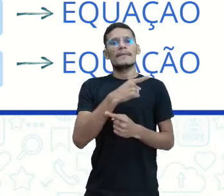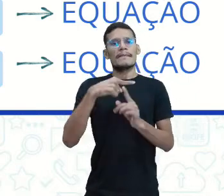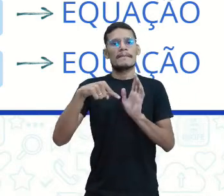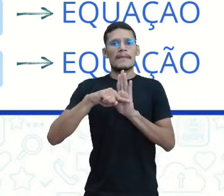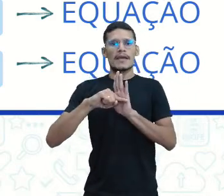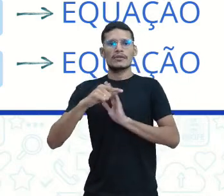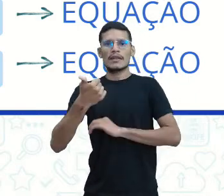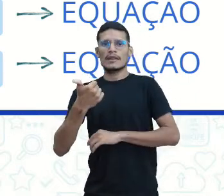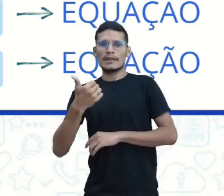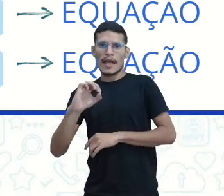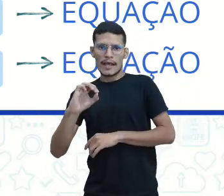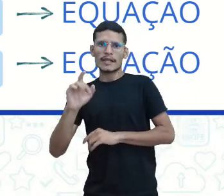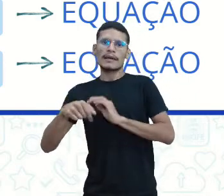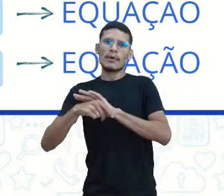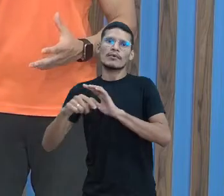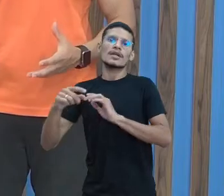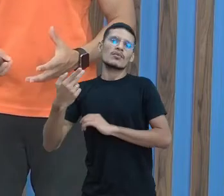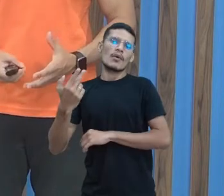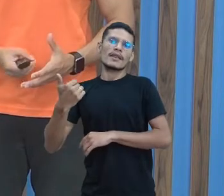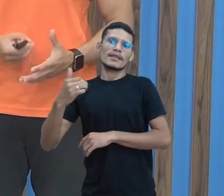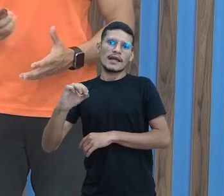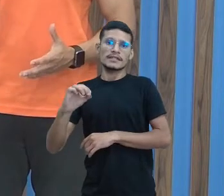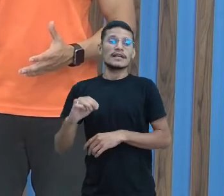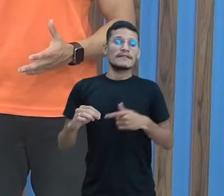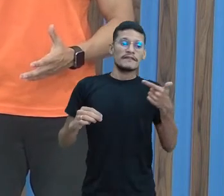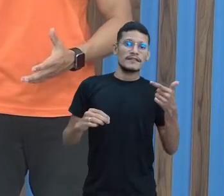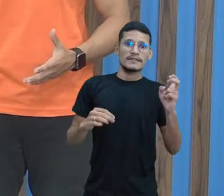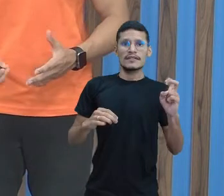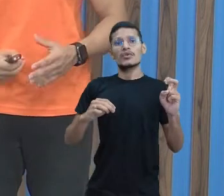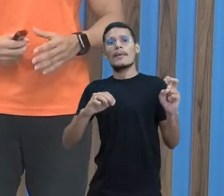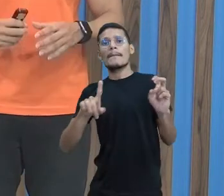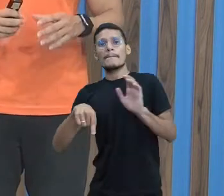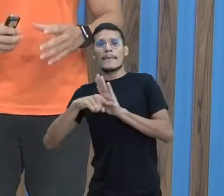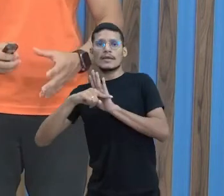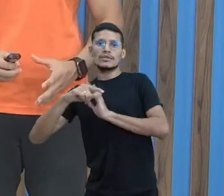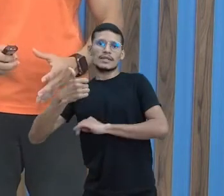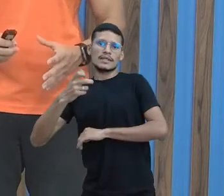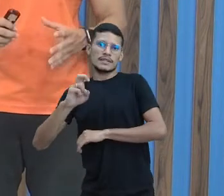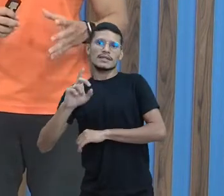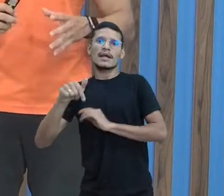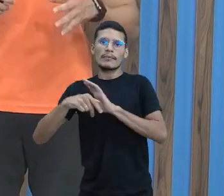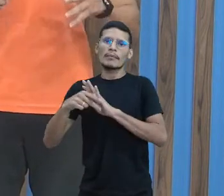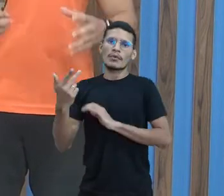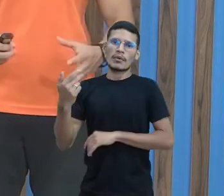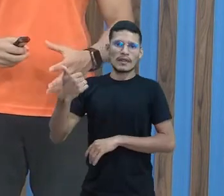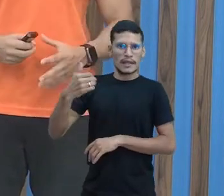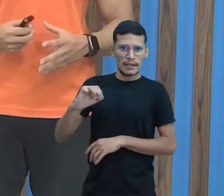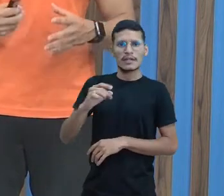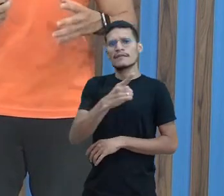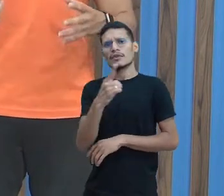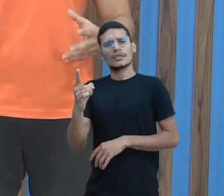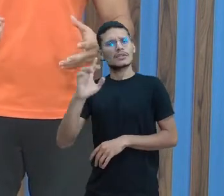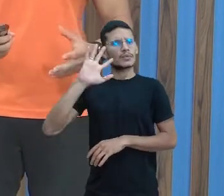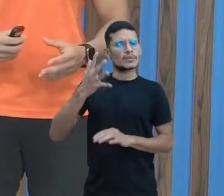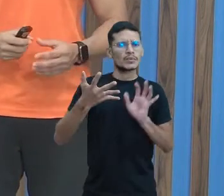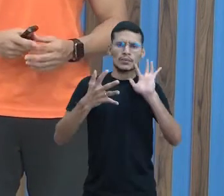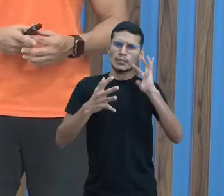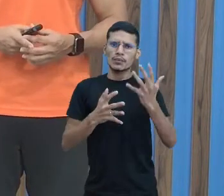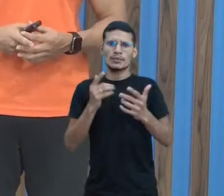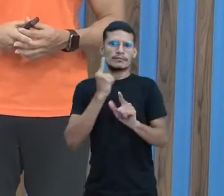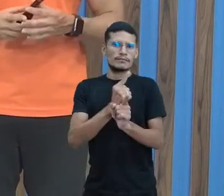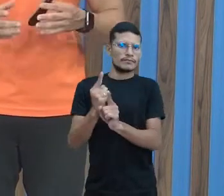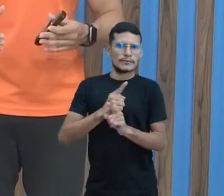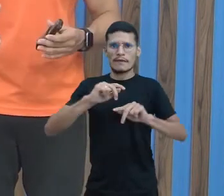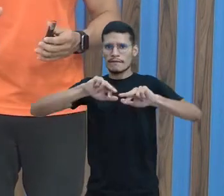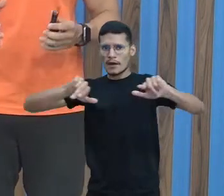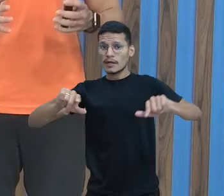10. 25 menos 15 vai dar igual a 10. Então, você pode encontrar também infinitas soluções. Então, quando a